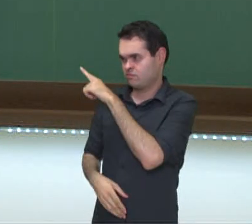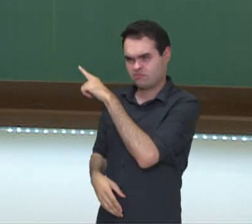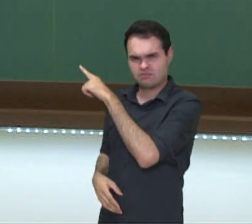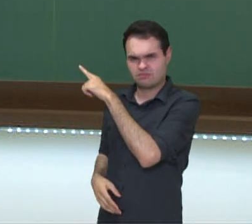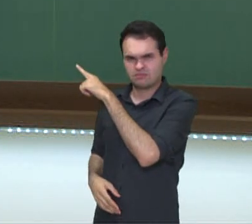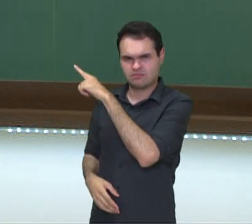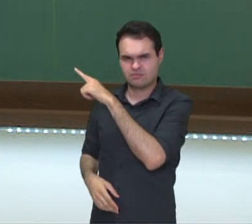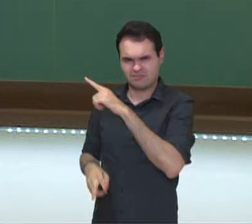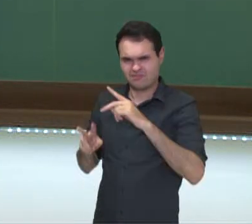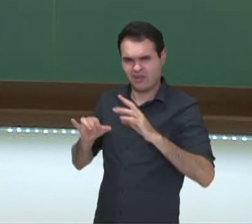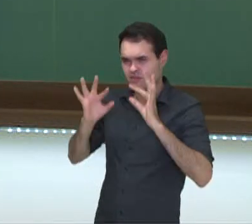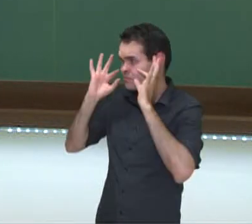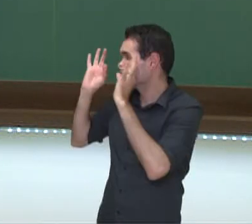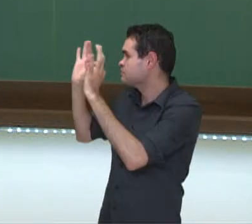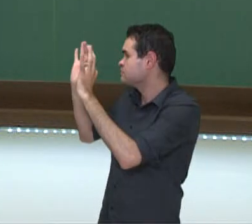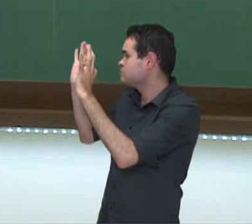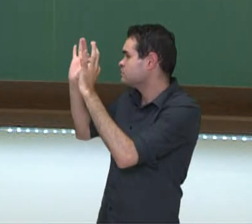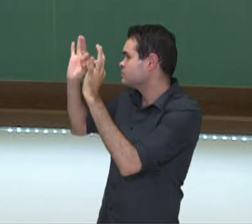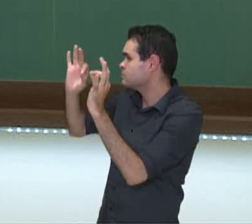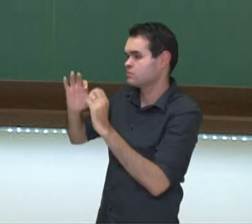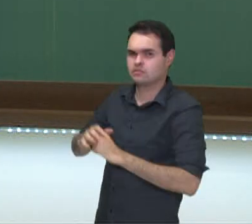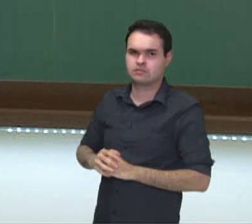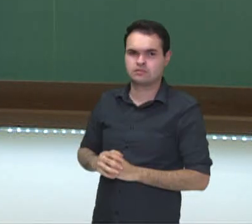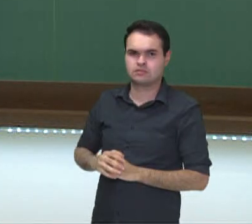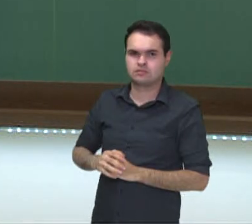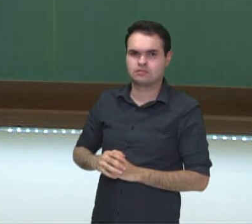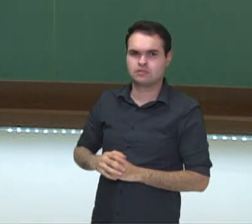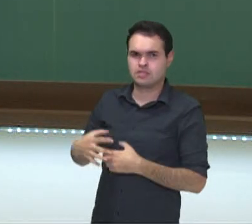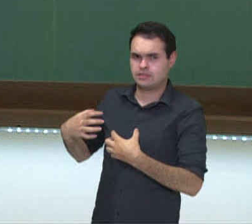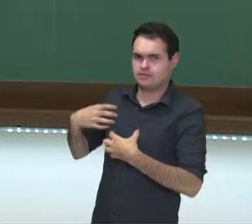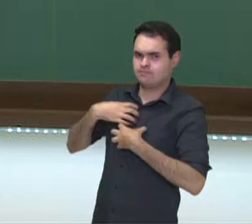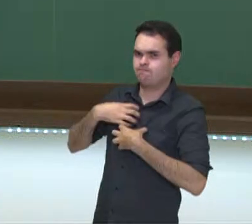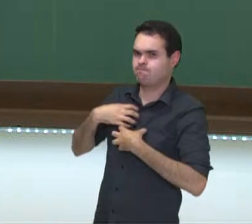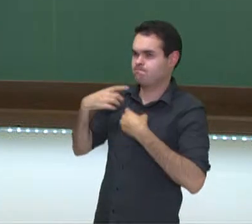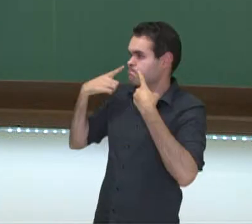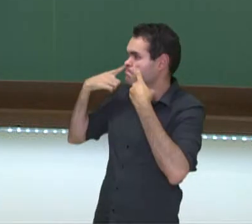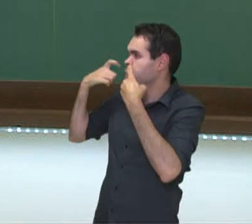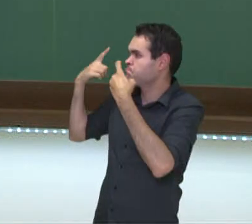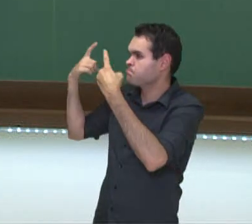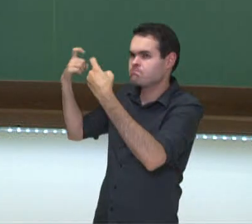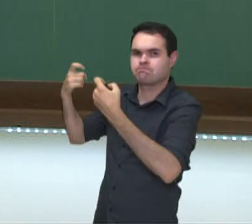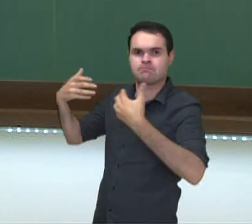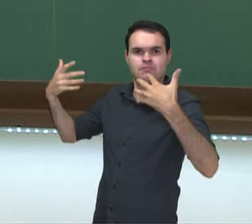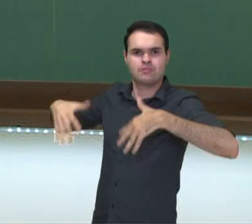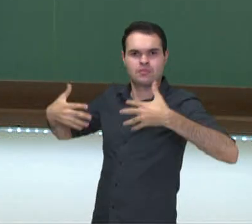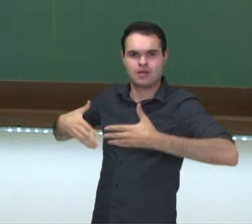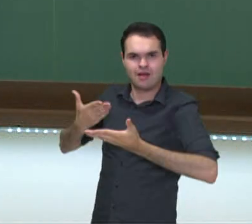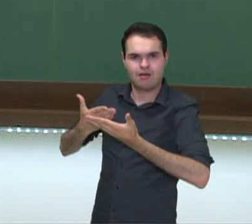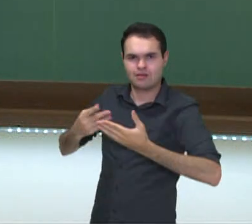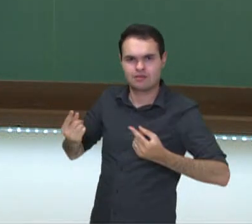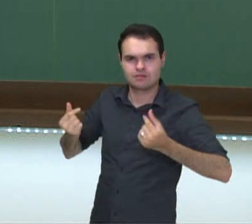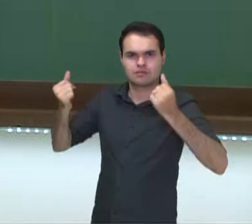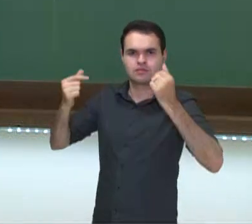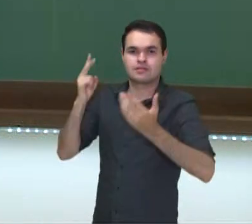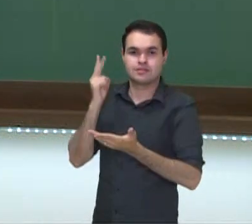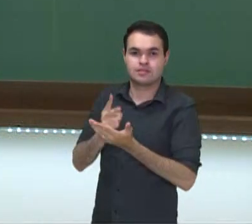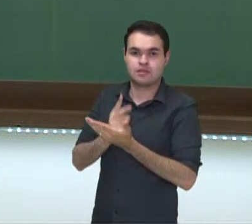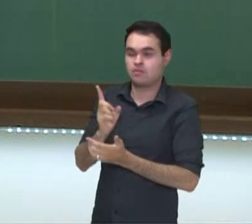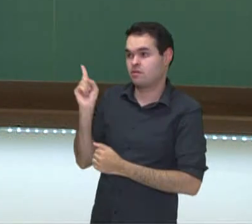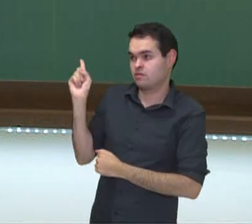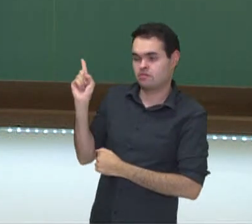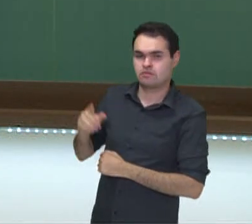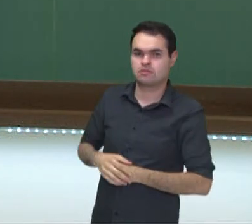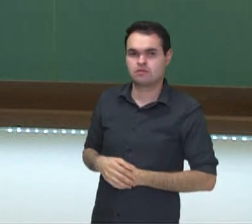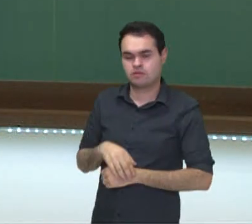prestar atenção? Será que vocês iam se sentir aí interessados pela aula da professora? Se o tempo inteiro eu ficasse